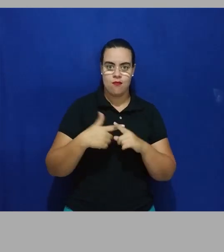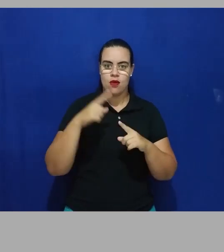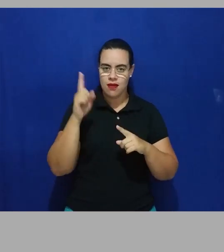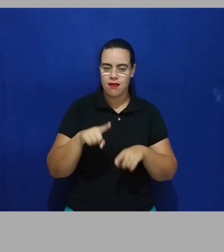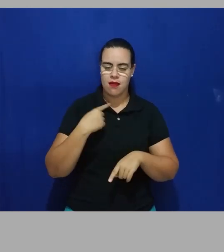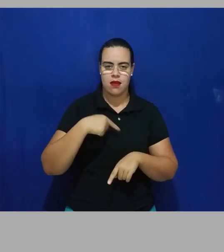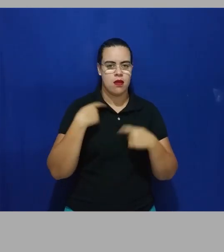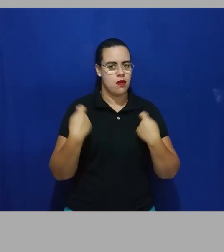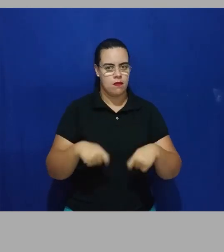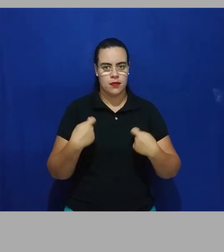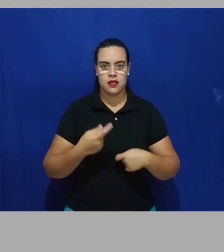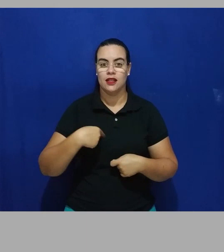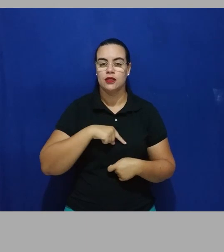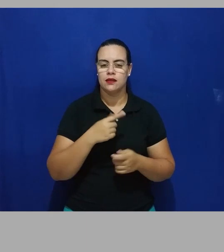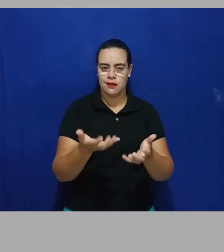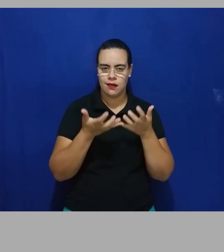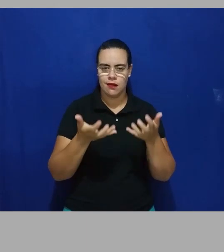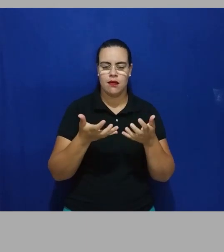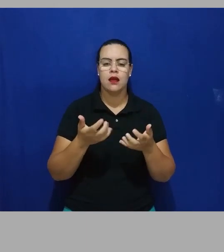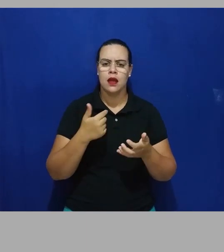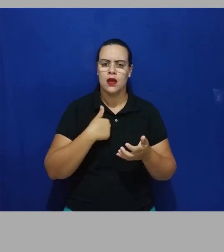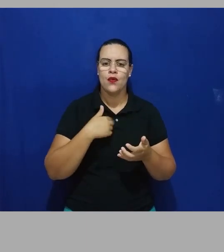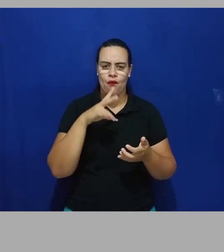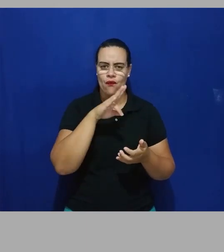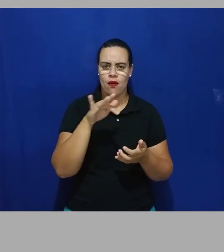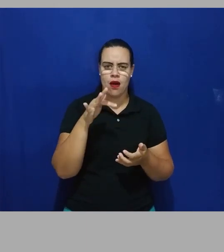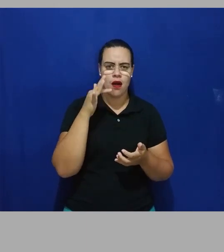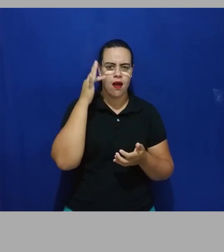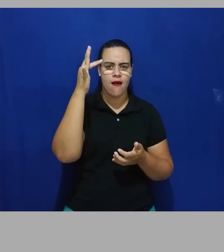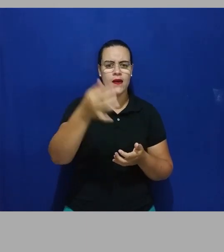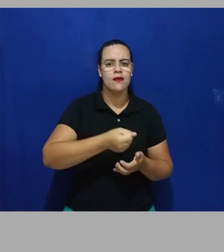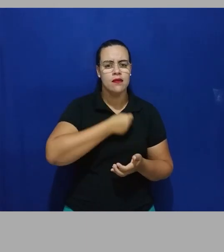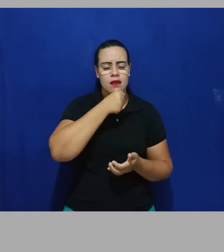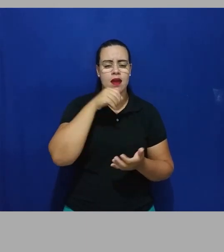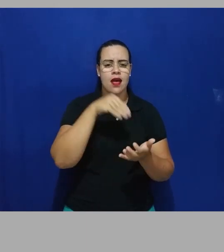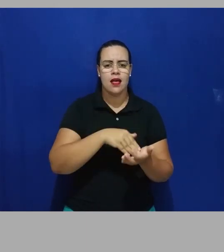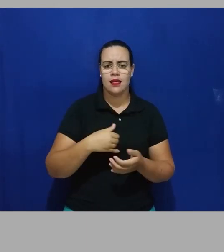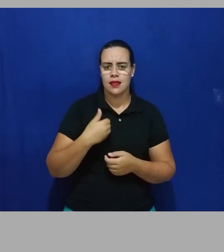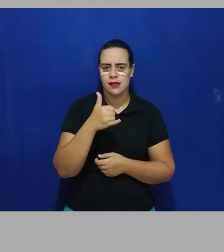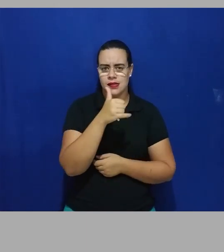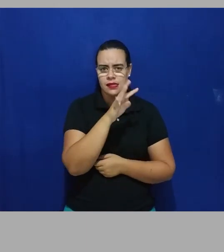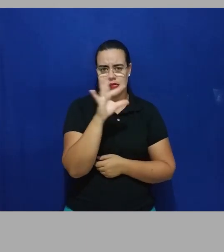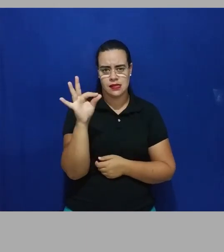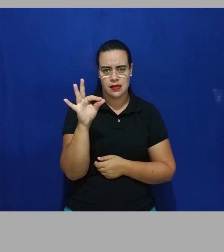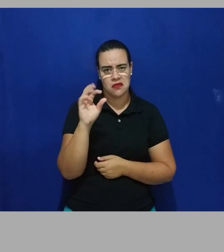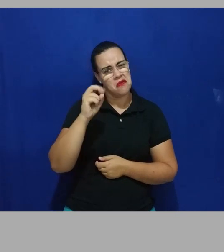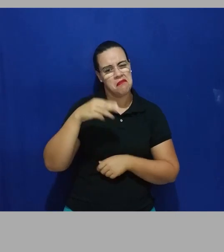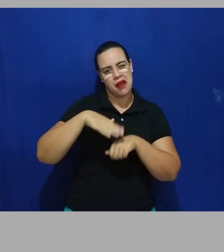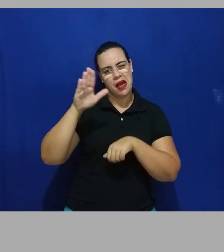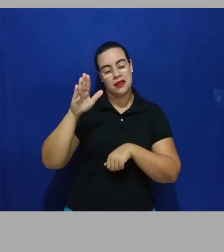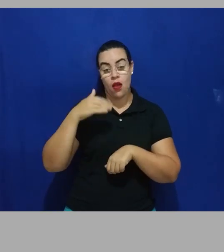segura, envelhecer saudavelmente, porque é isso que a gente precisa e é isso que a gente deseja. Eu